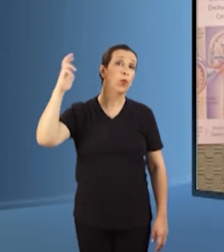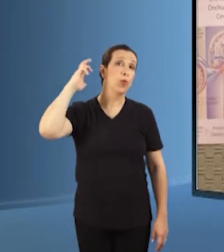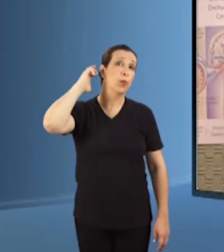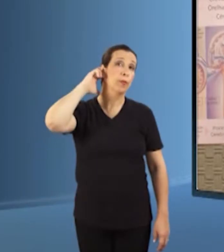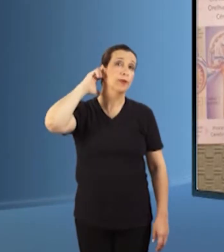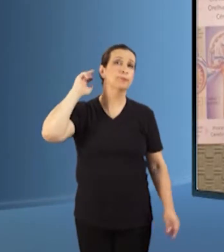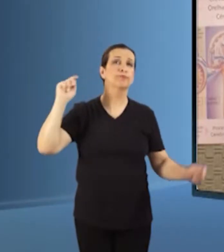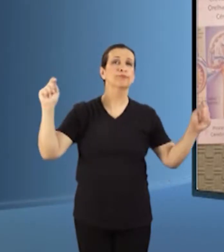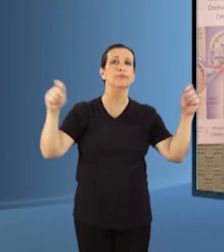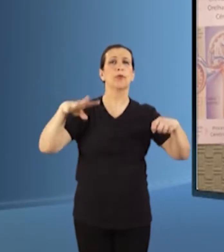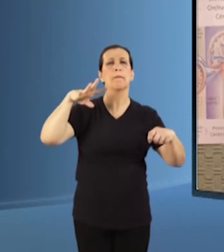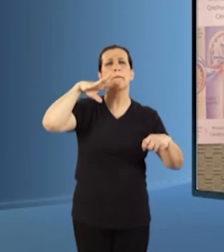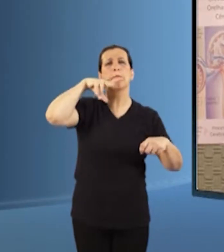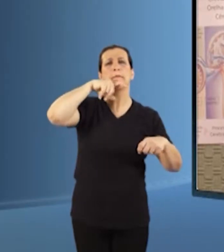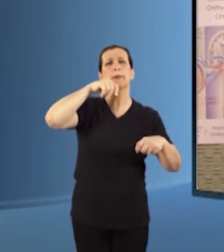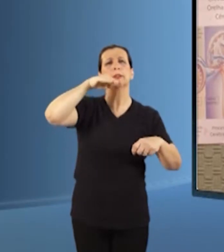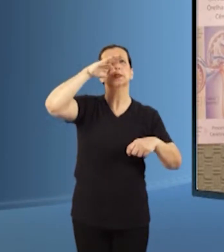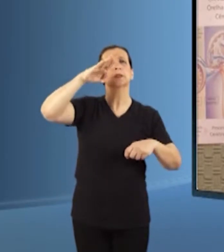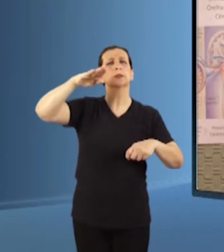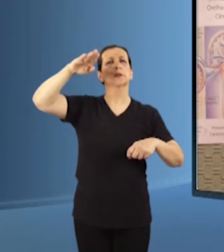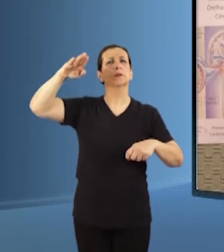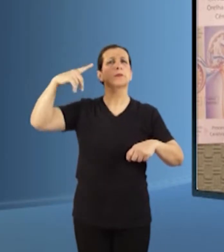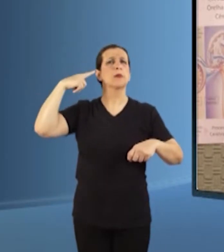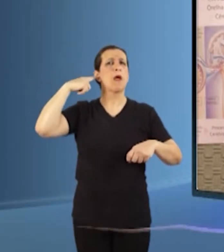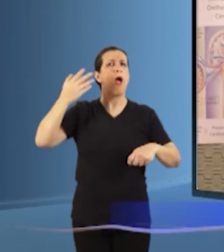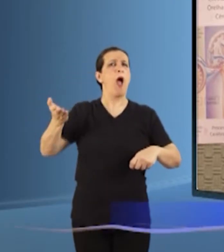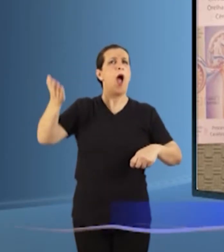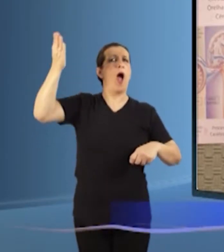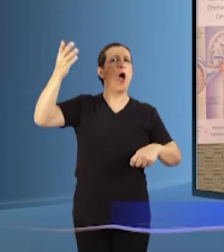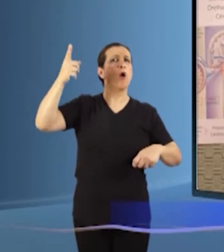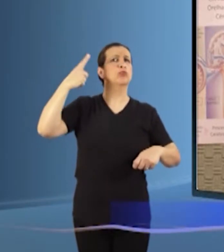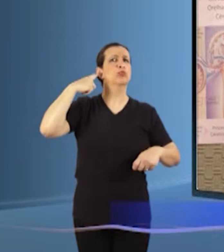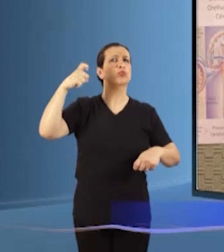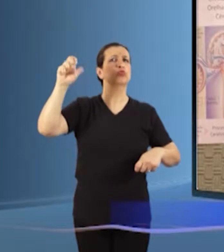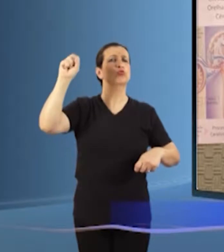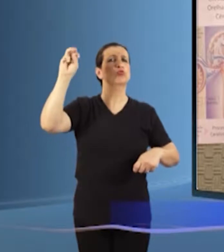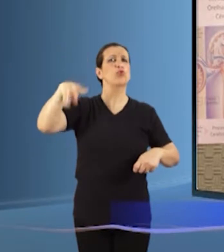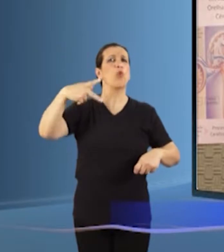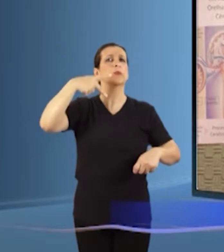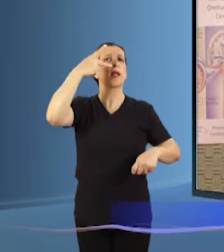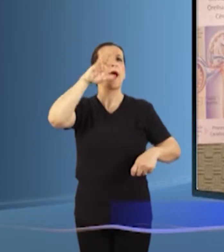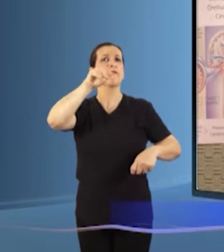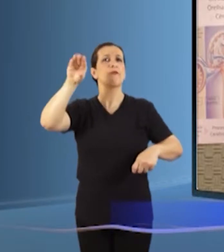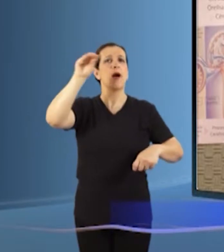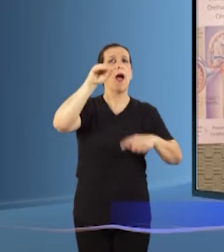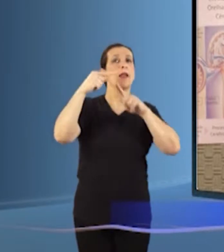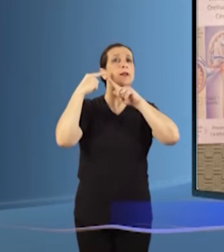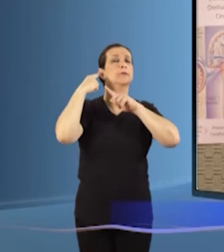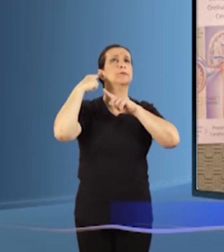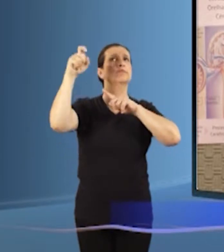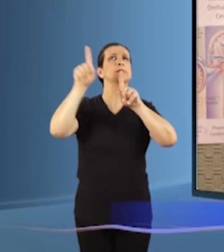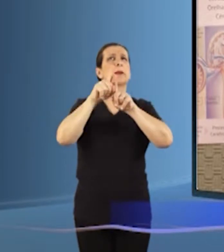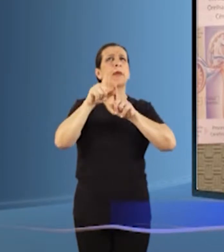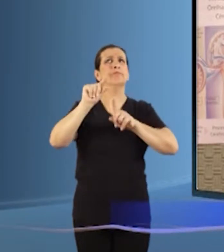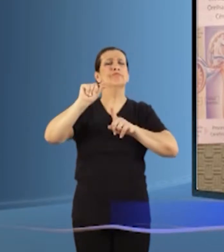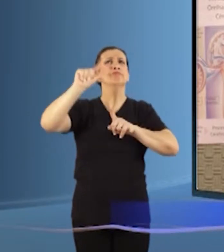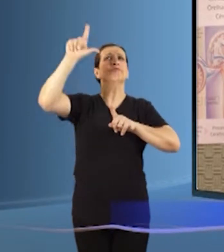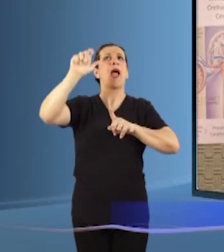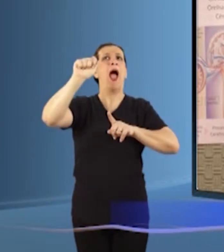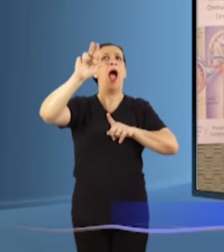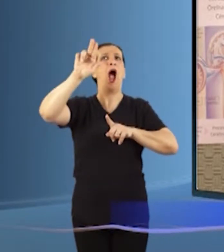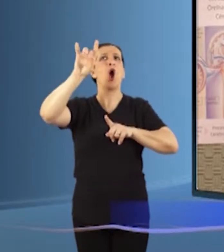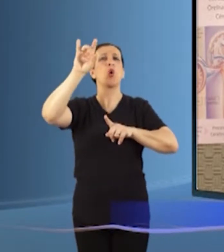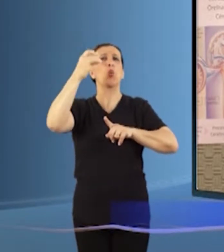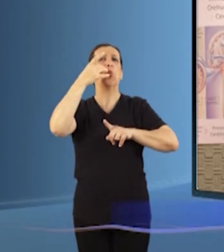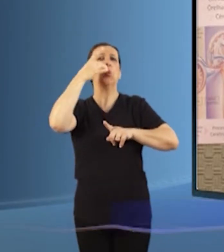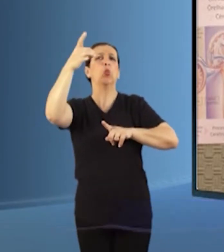O implante coclear ele possibilita a percepção das frequências altas dos sons da fala, que são os sons agudos. Esses sons